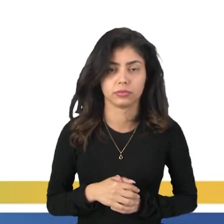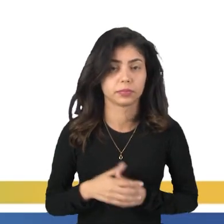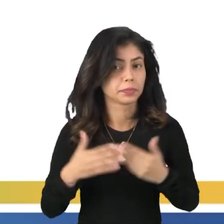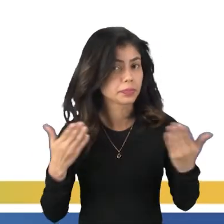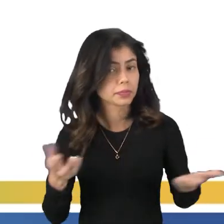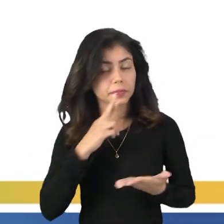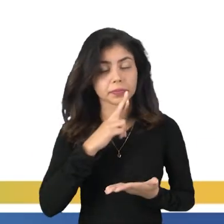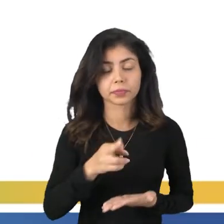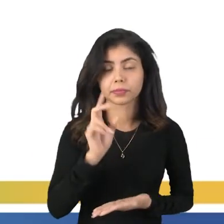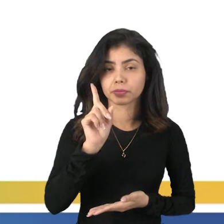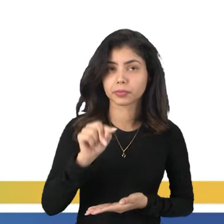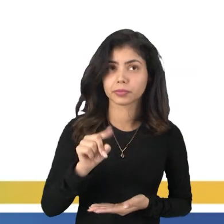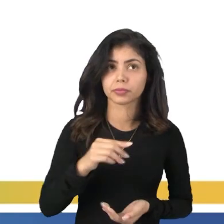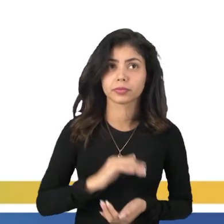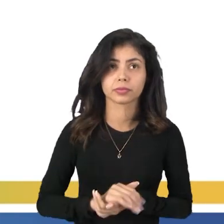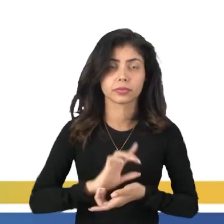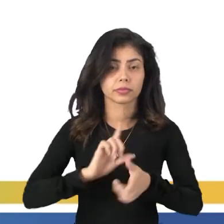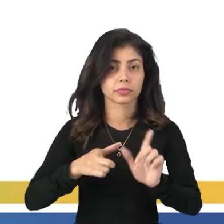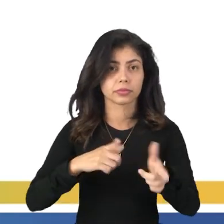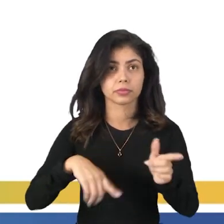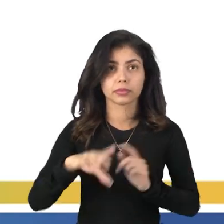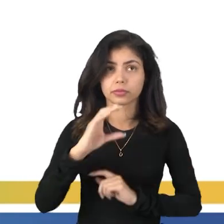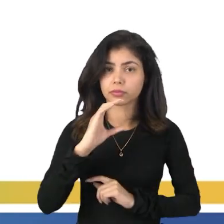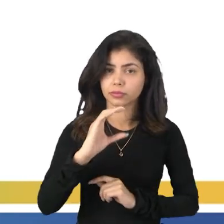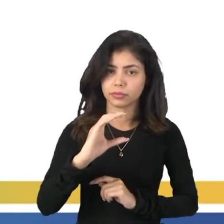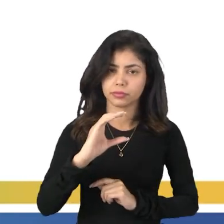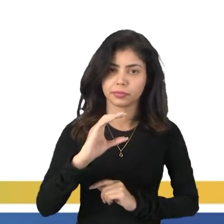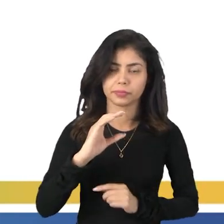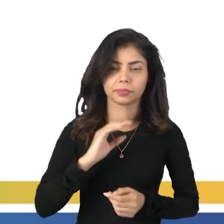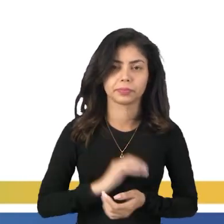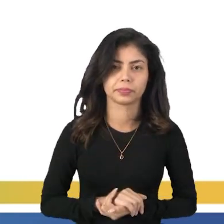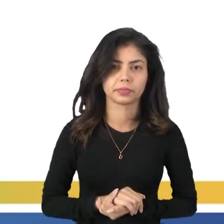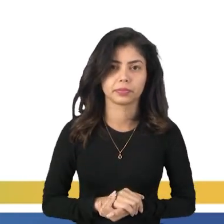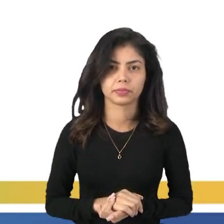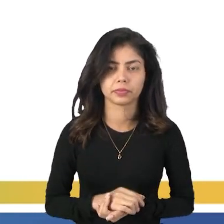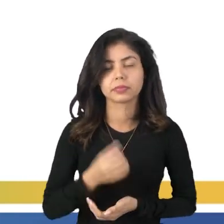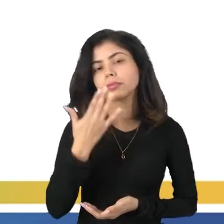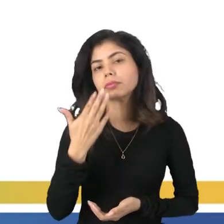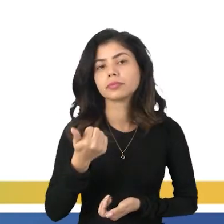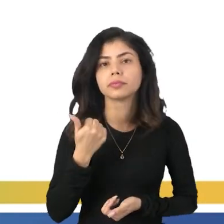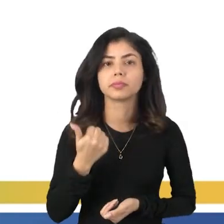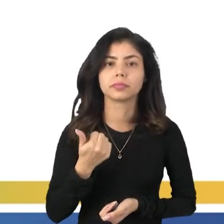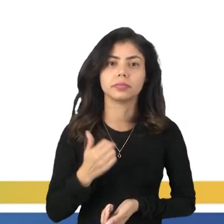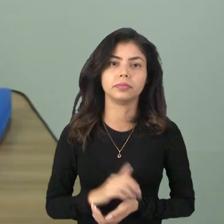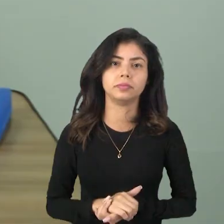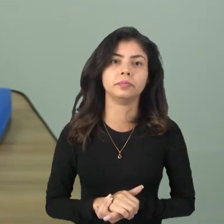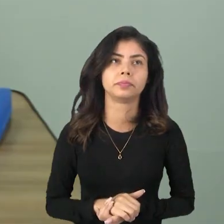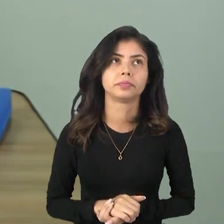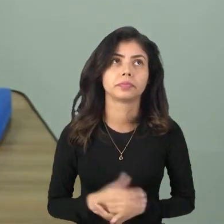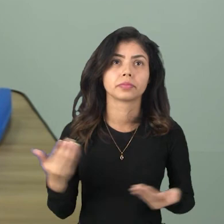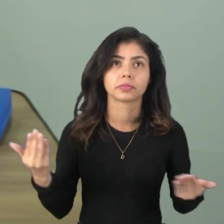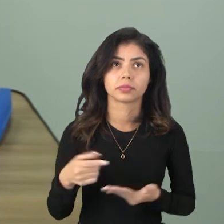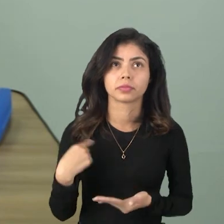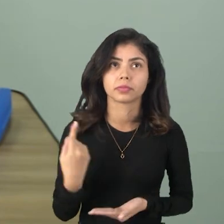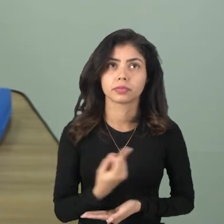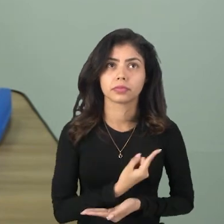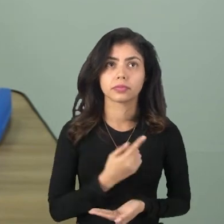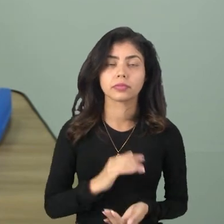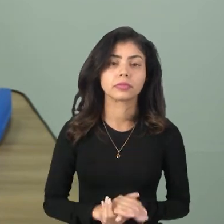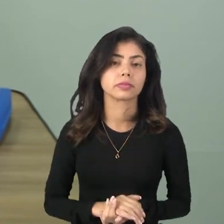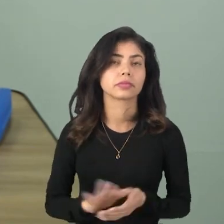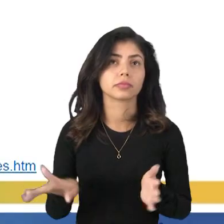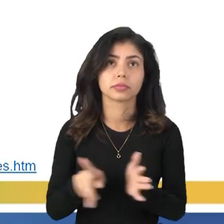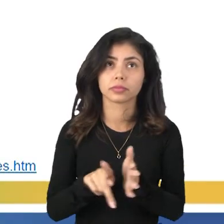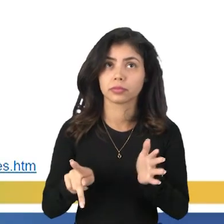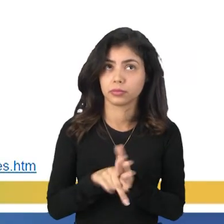Então a nossa resposta Nossa gabarito só pode ser a letra C muito bem agora nós vamos